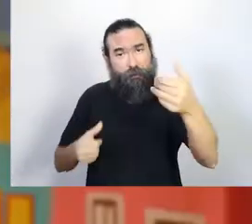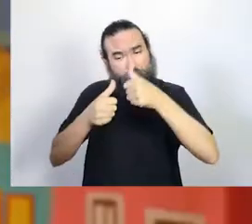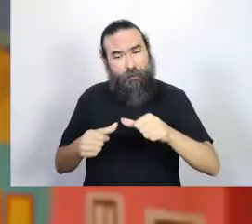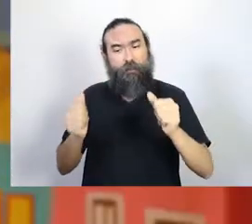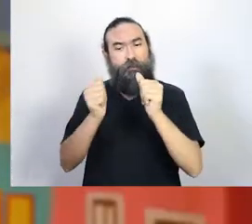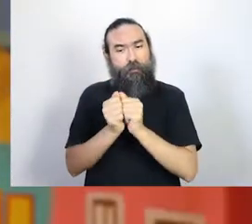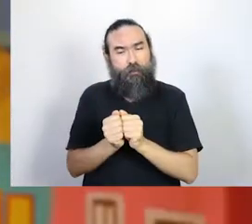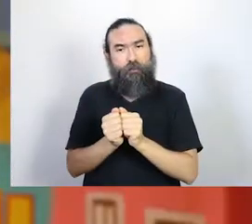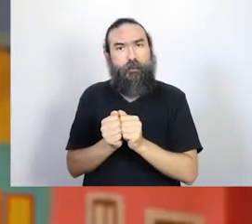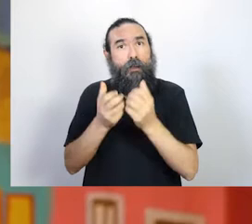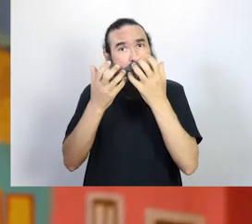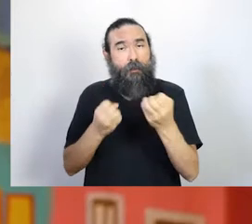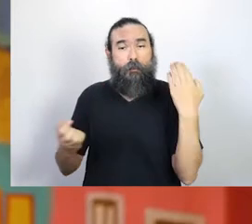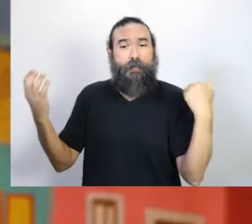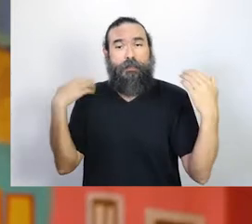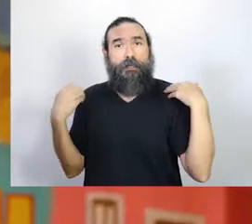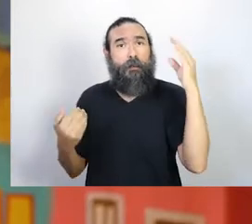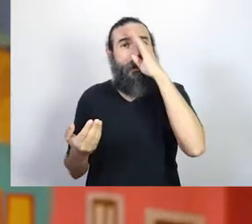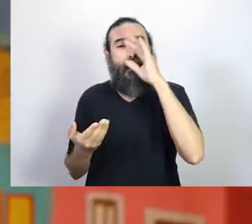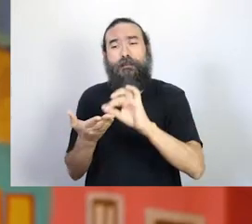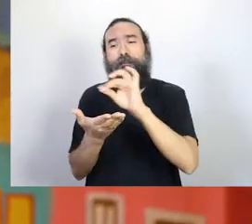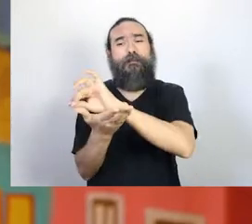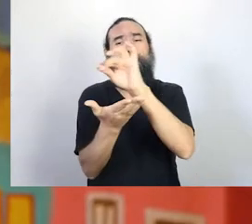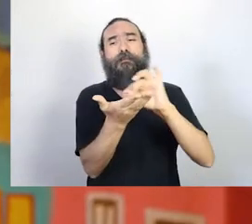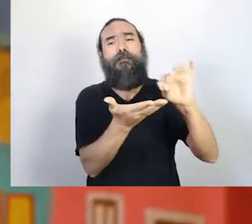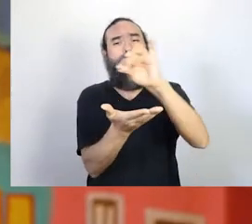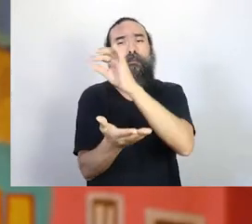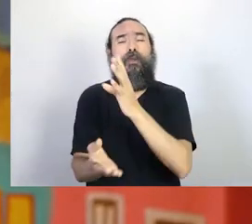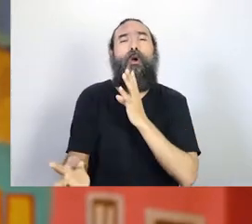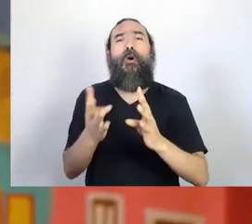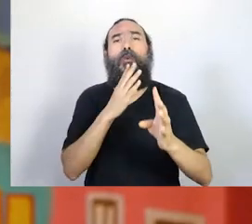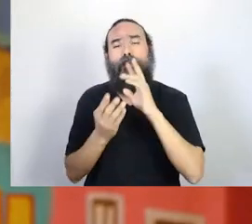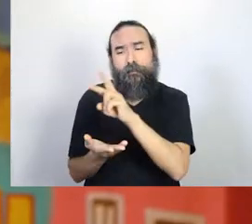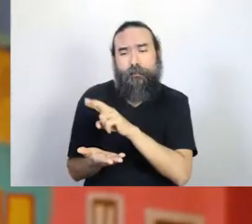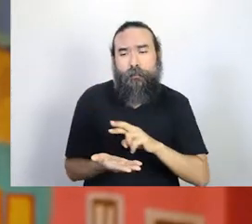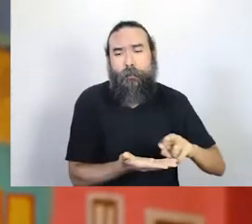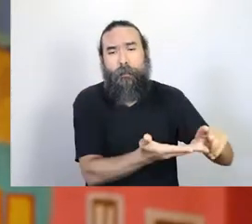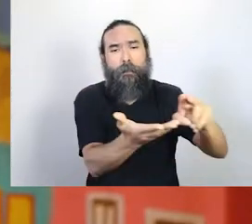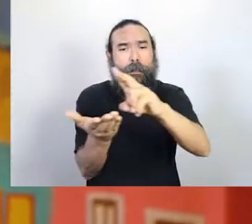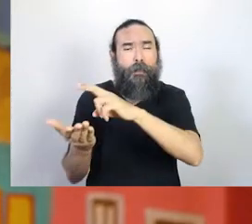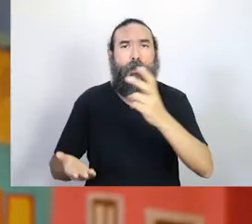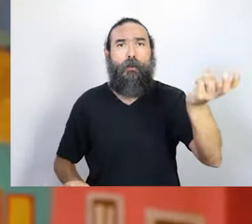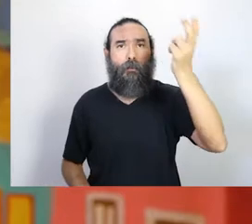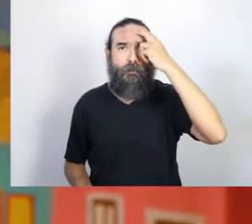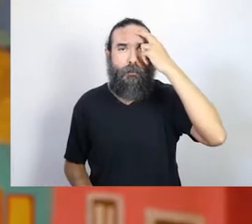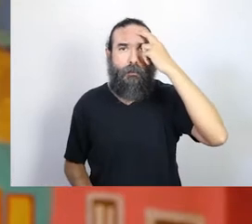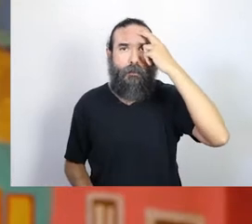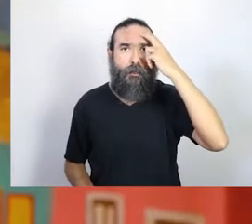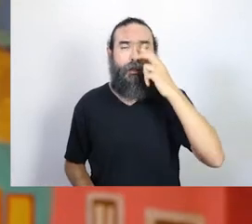e vamos passear pelo Brasil todo, olhando um pouco dessa diversidade